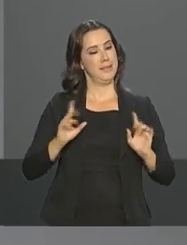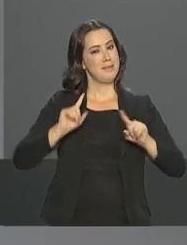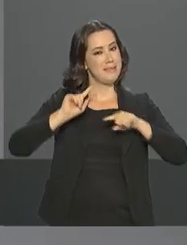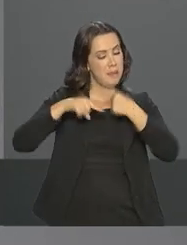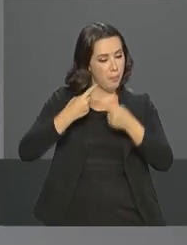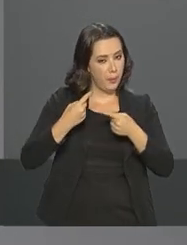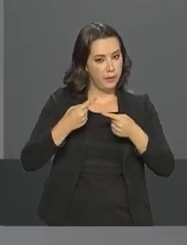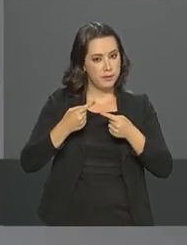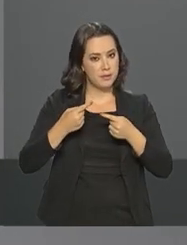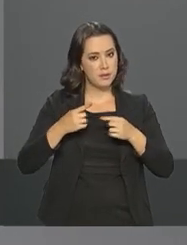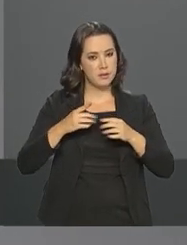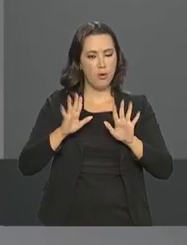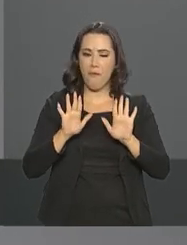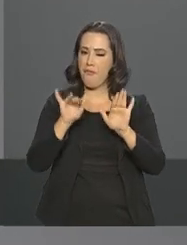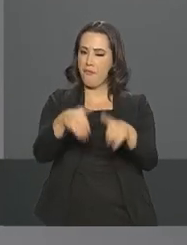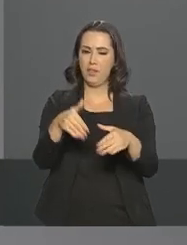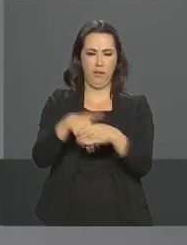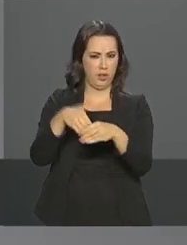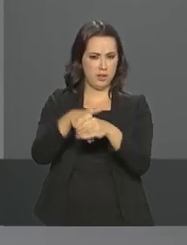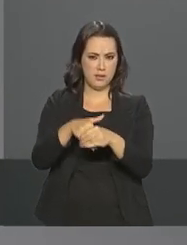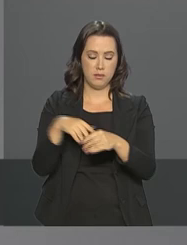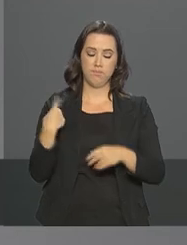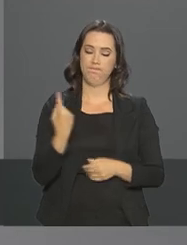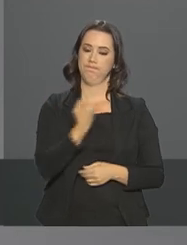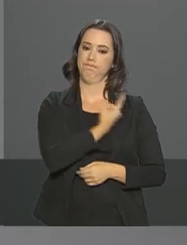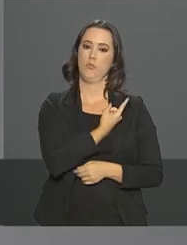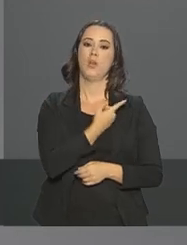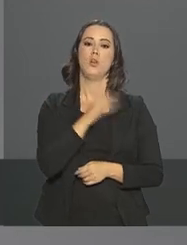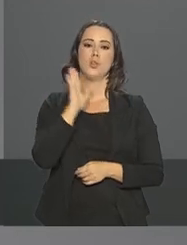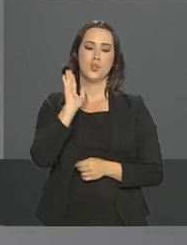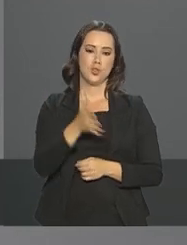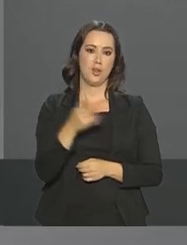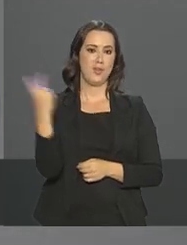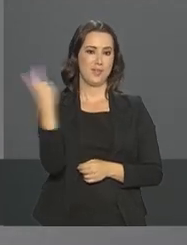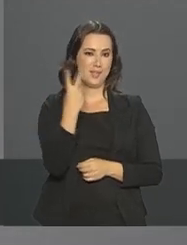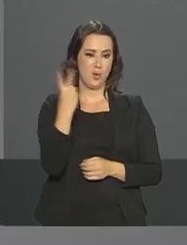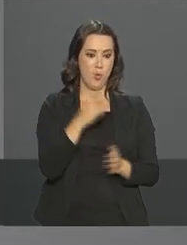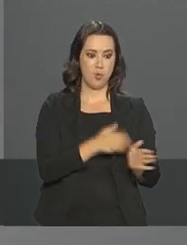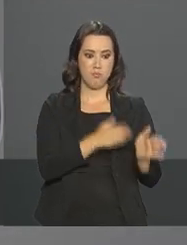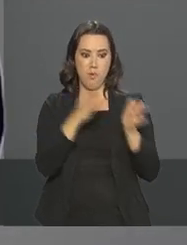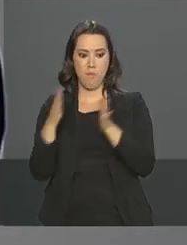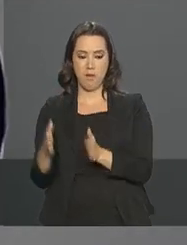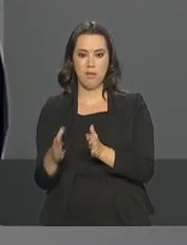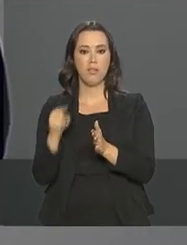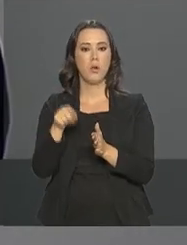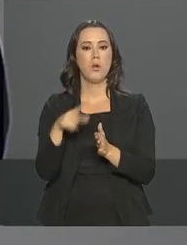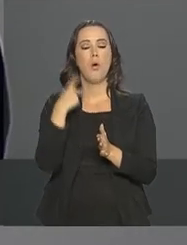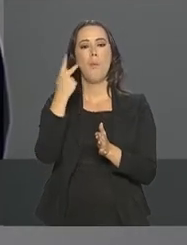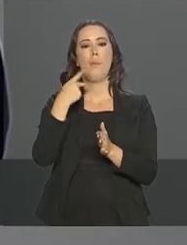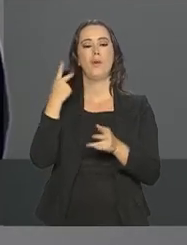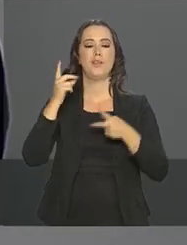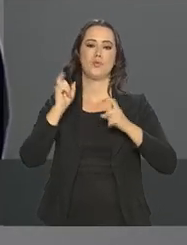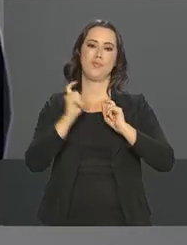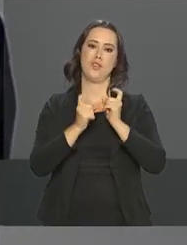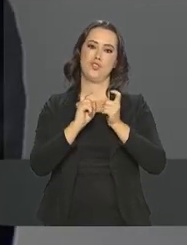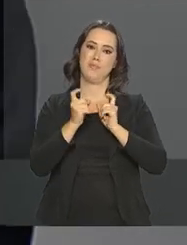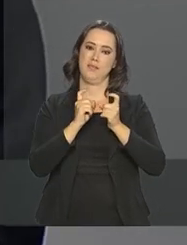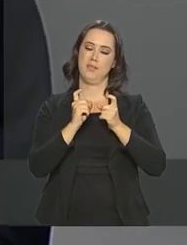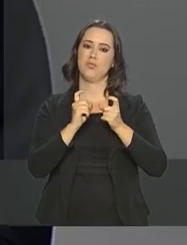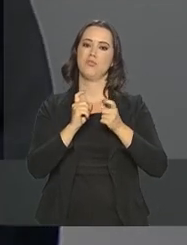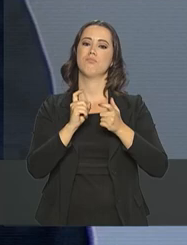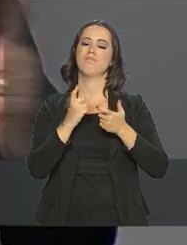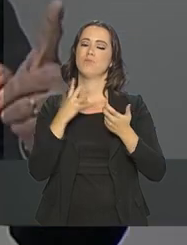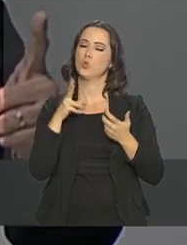depois quando passa a eleição nós estamos exatamente no segundo momento é o momento político administrativo em que